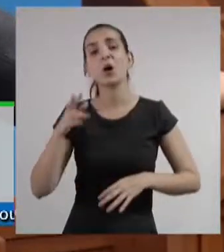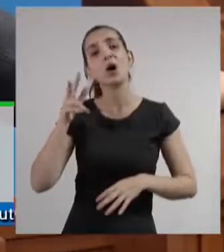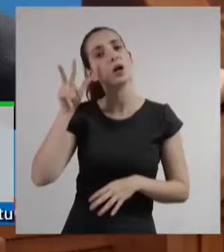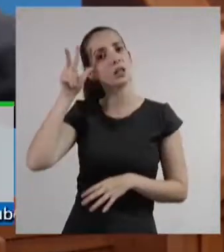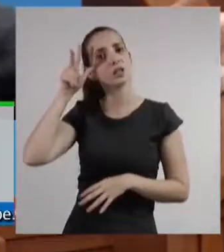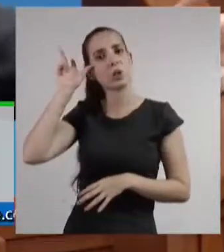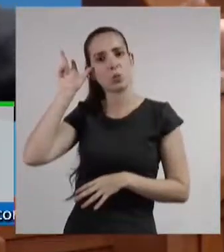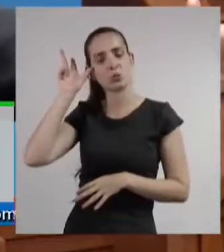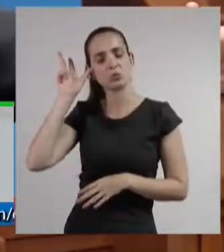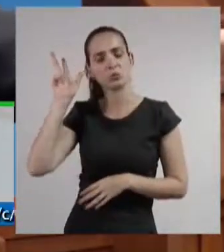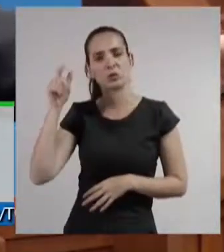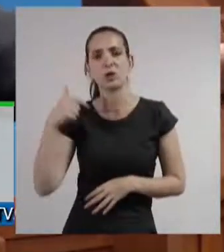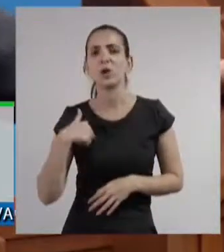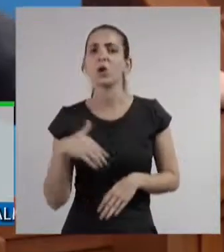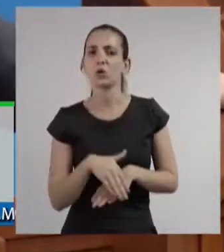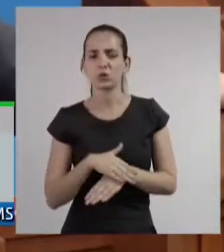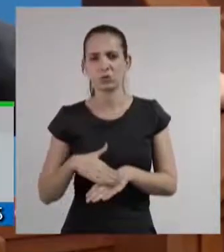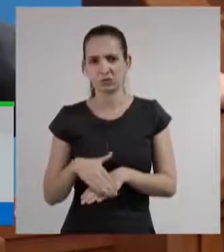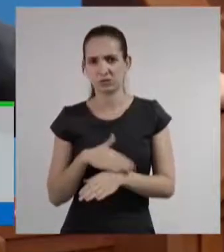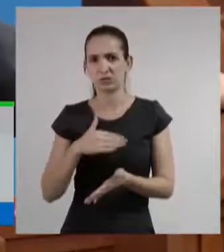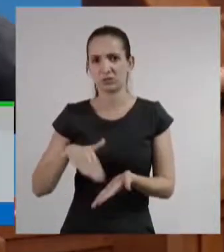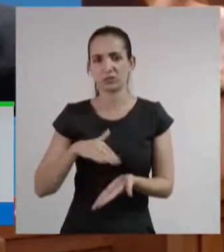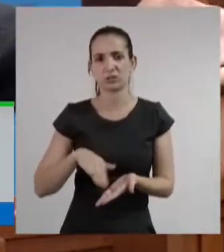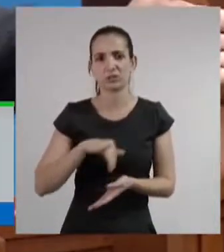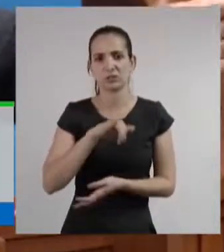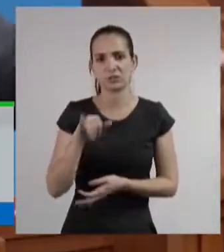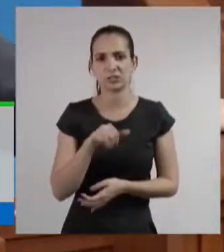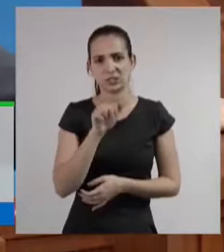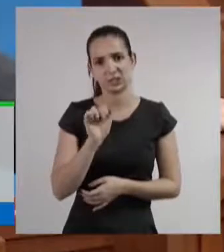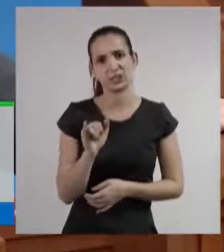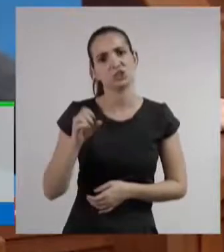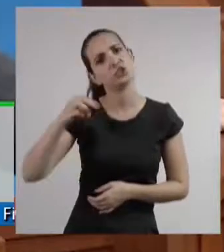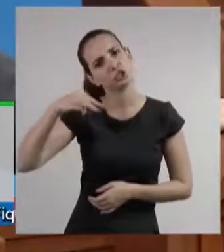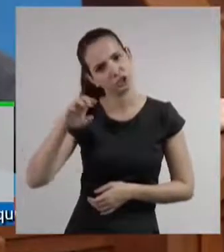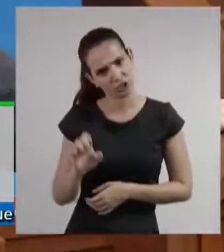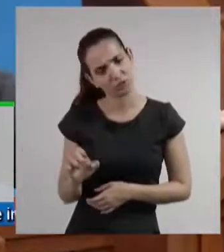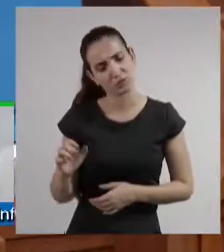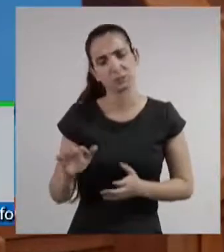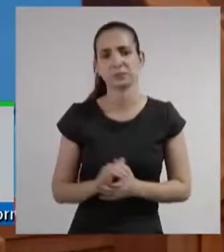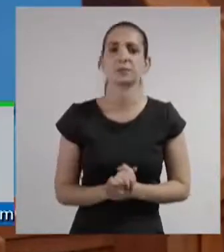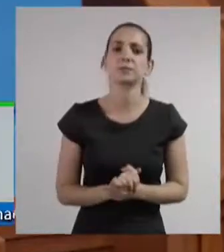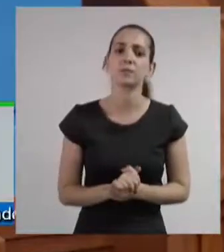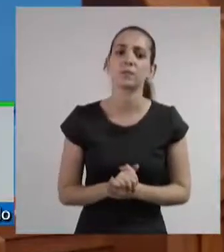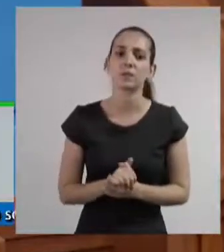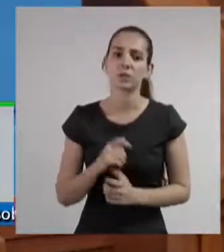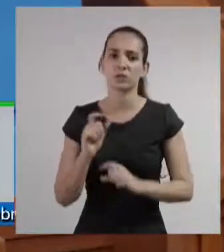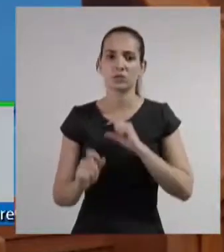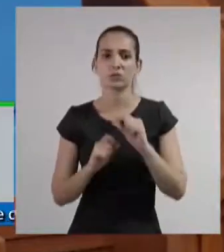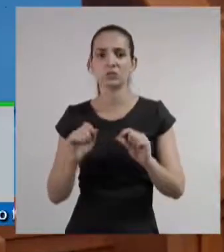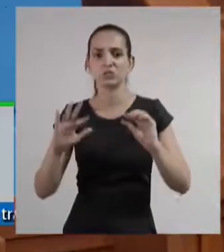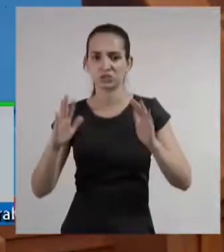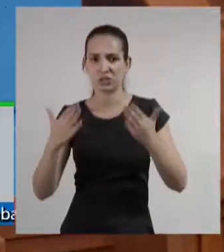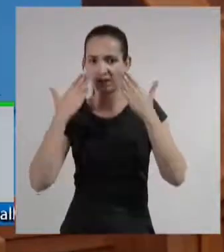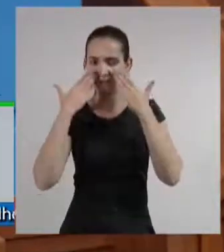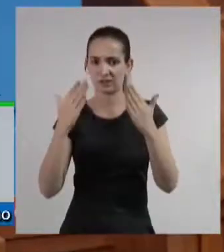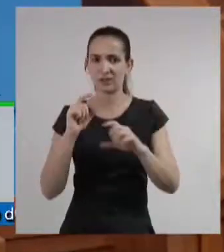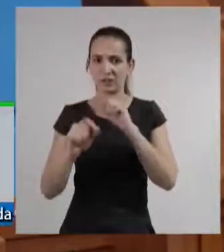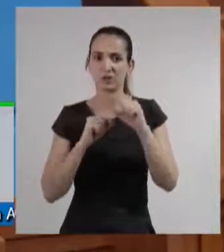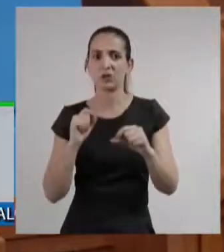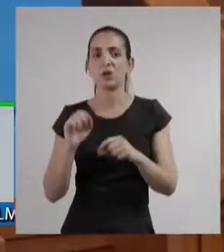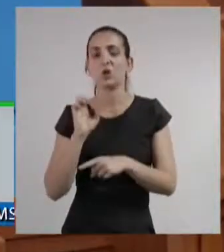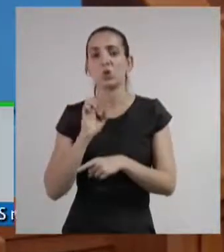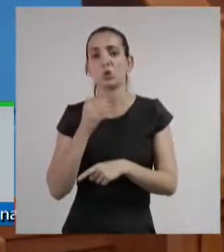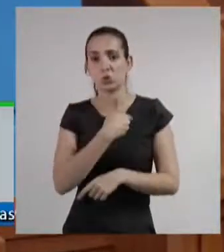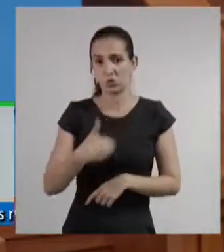anteontem muito com o secretário Jaime. Isso está sendo feito. A intervenção do Estado em